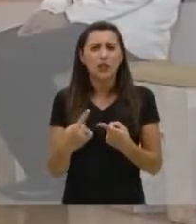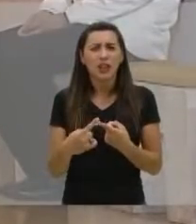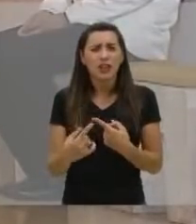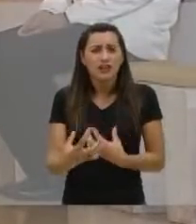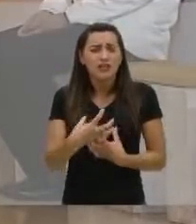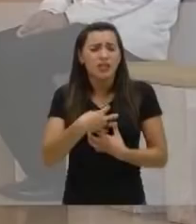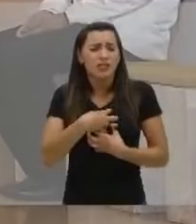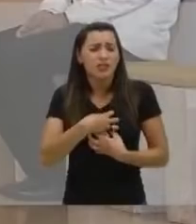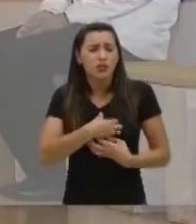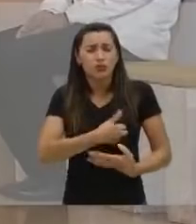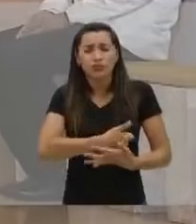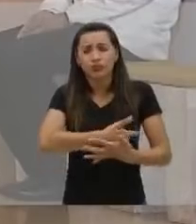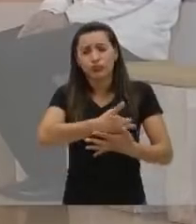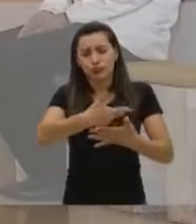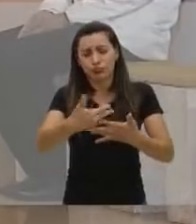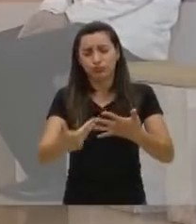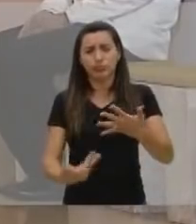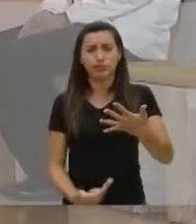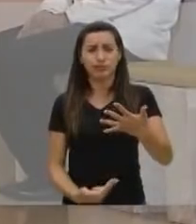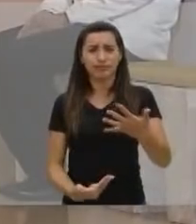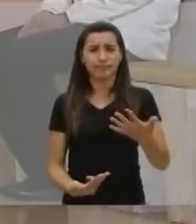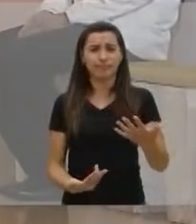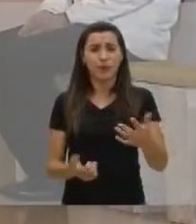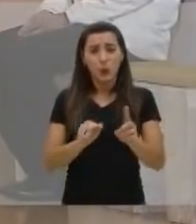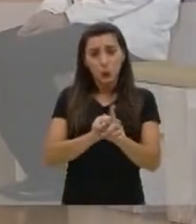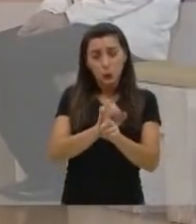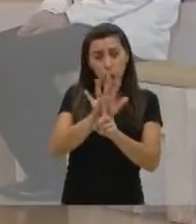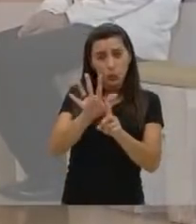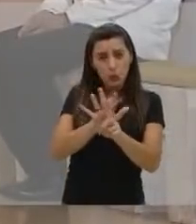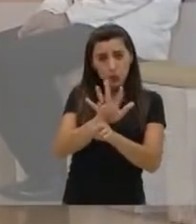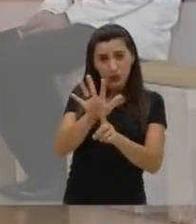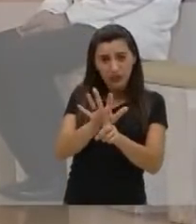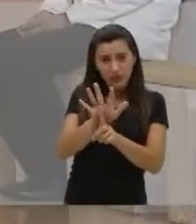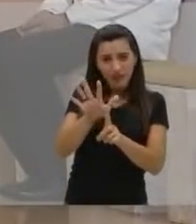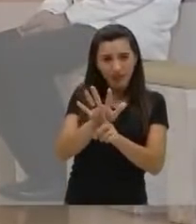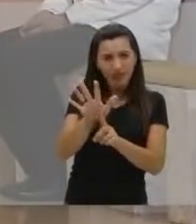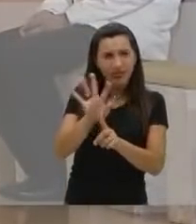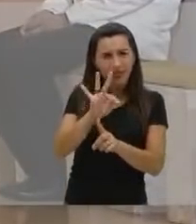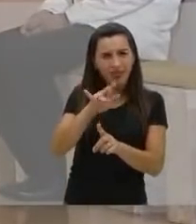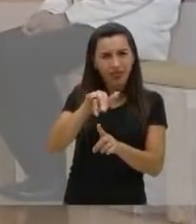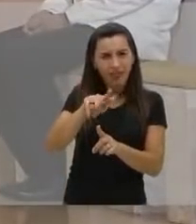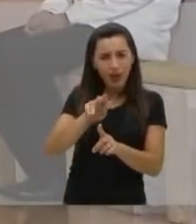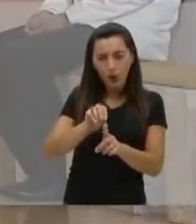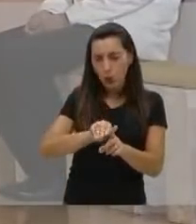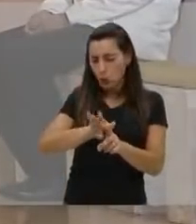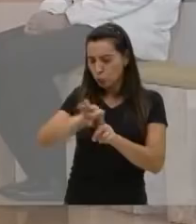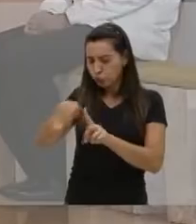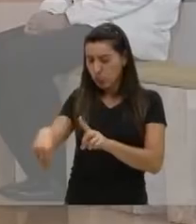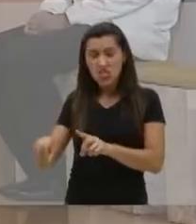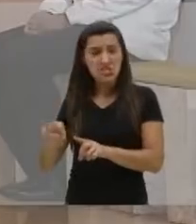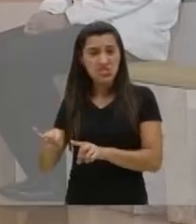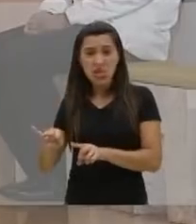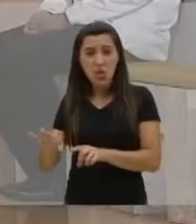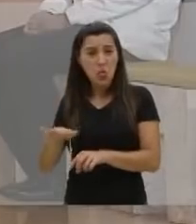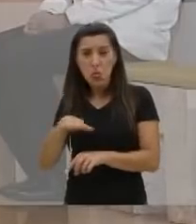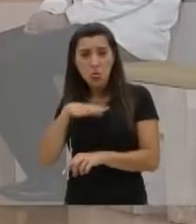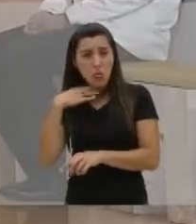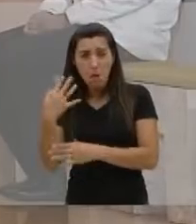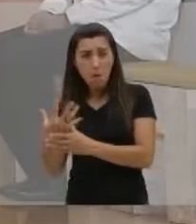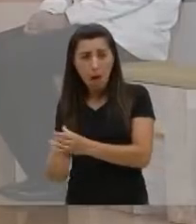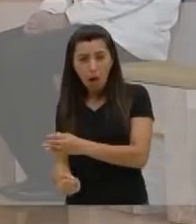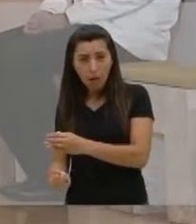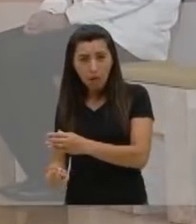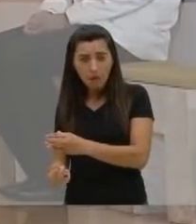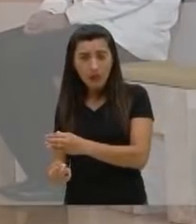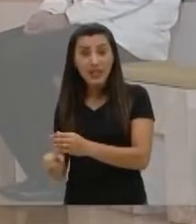vezes, se o grão de trigo que cai na terra não morre, ele continua um grão de trigo, mas se